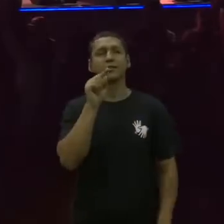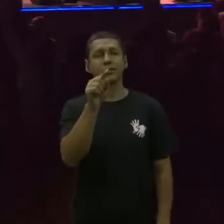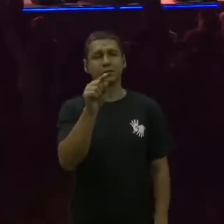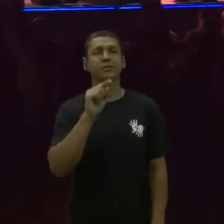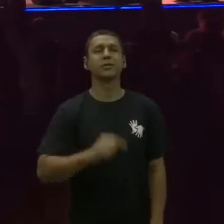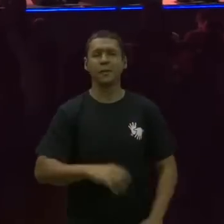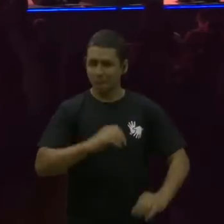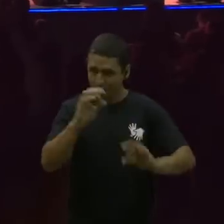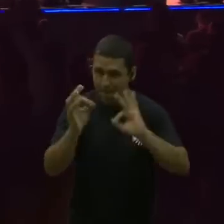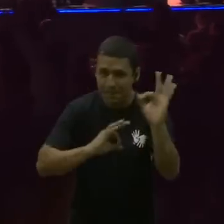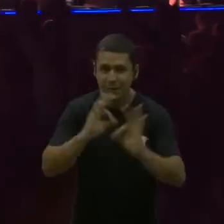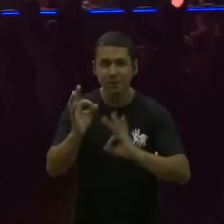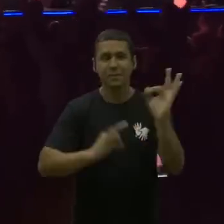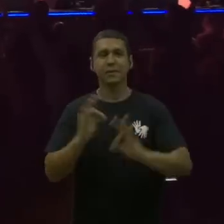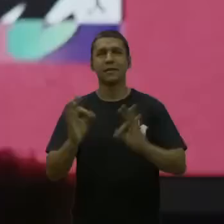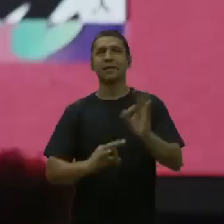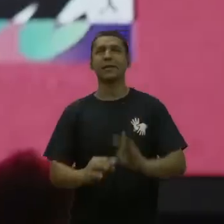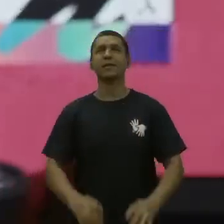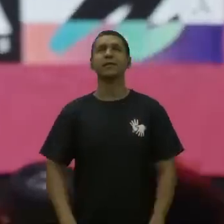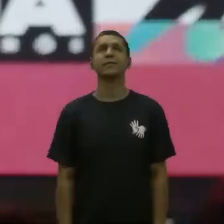Está preparado?